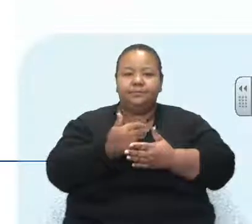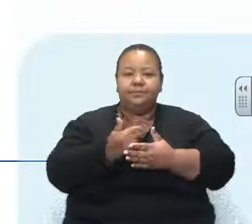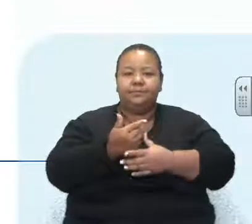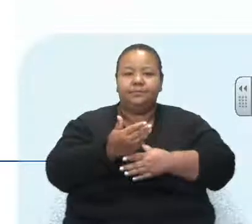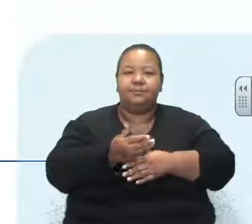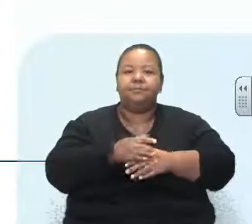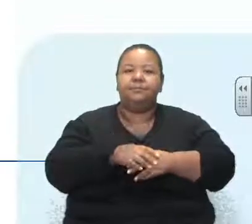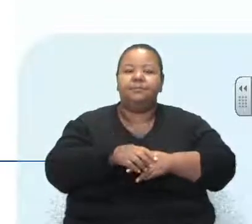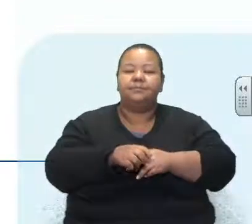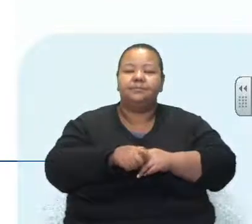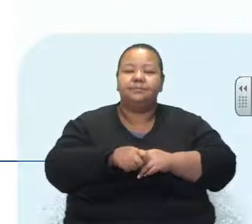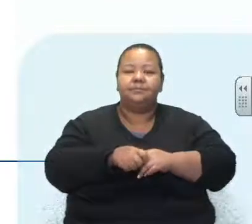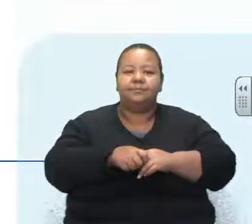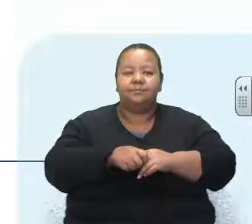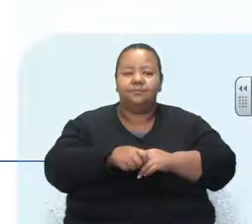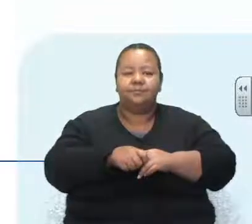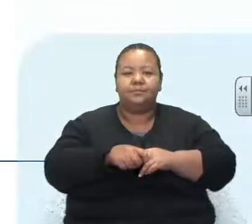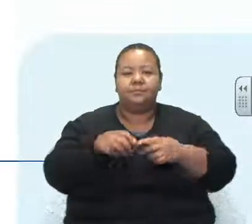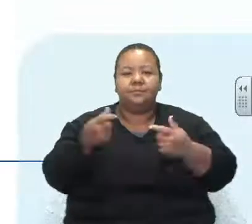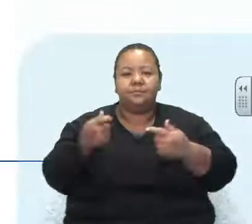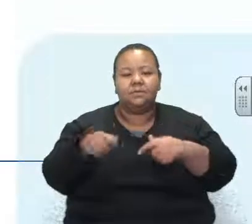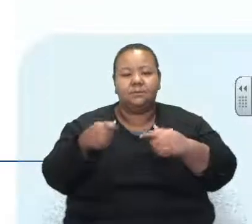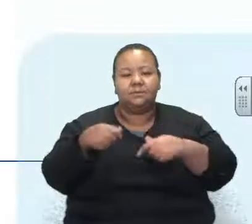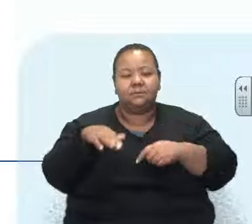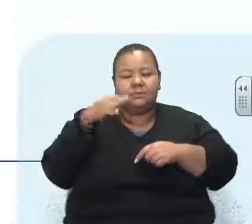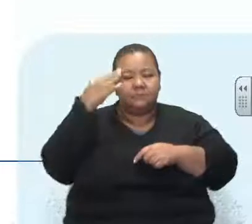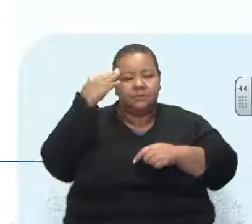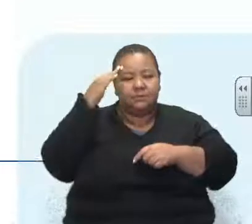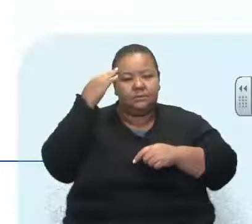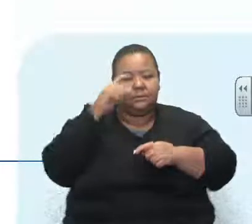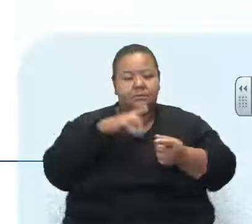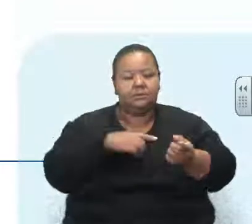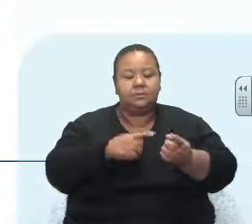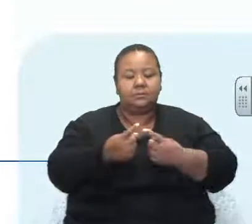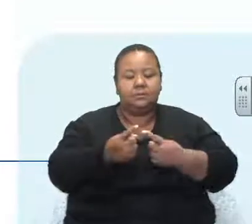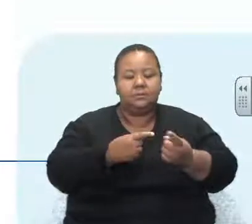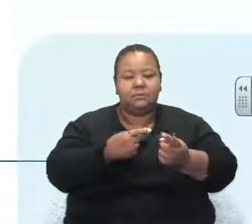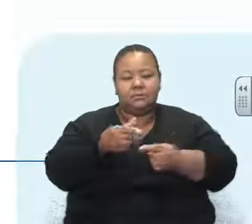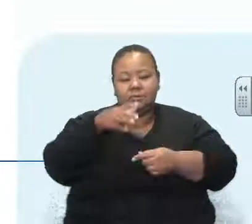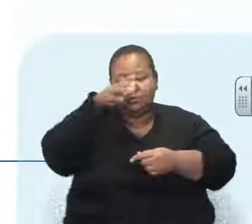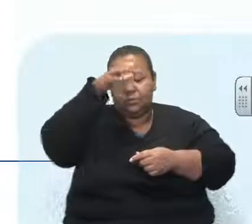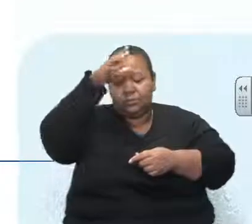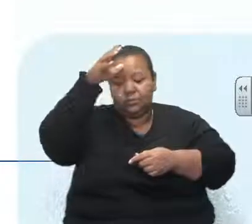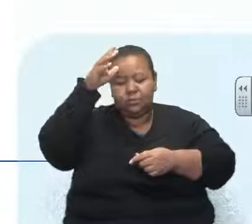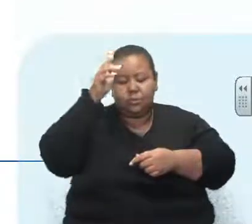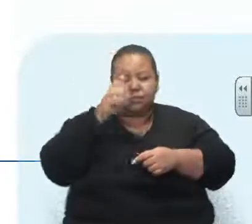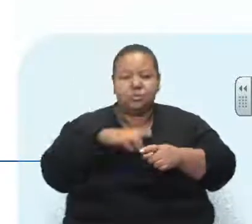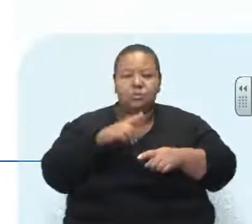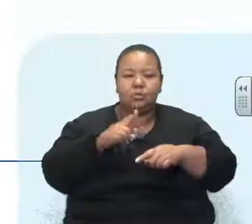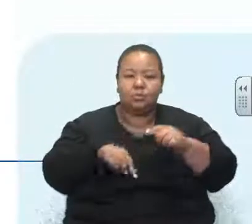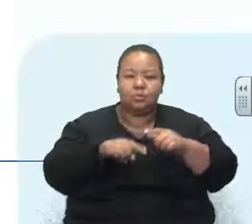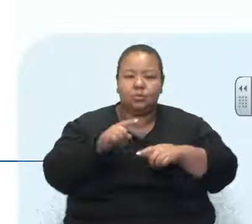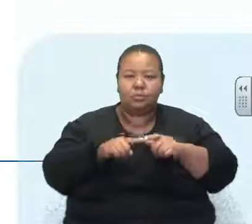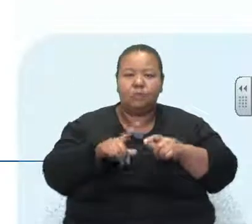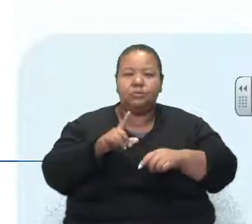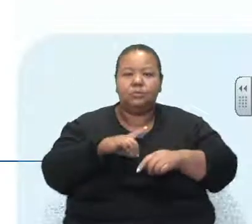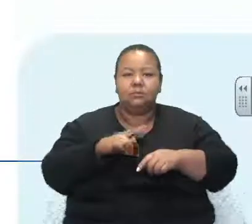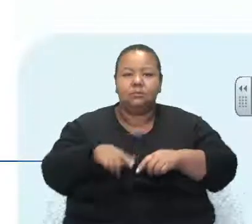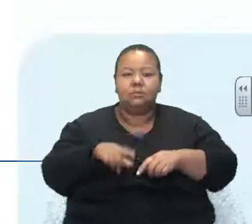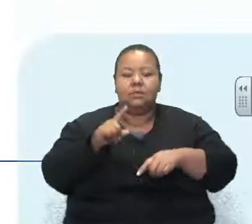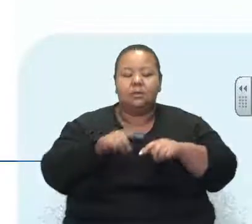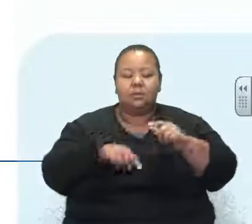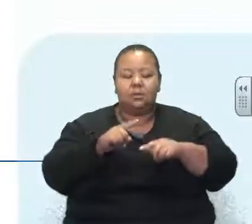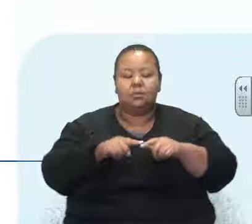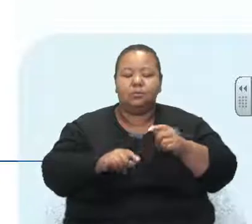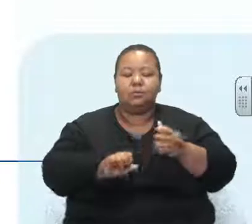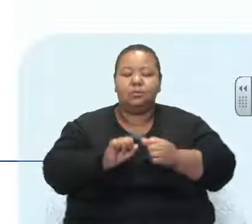responde. Então, tem que entender qual é a relação consumidor-produto. Porque nós temos produtos industriais,